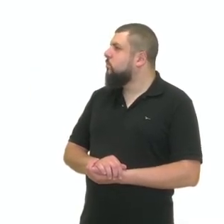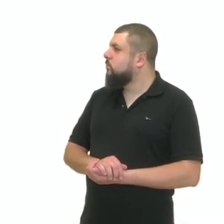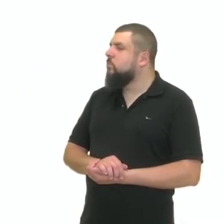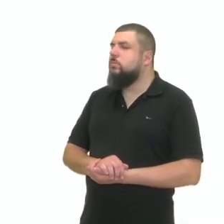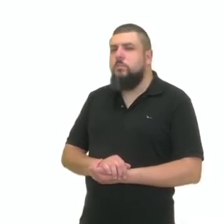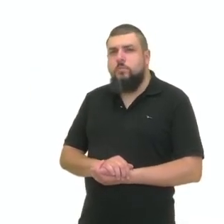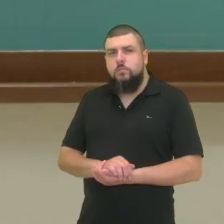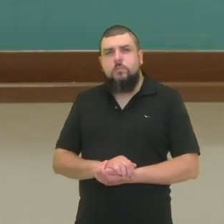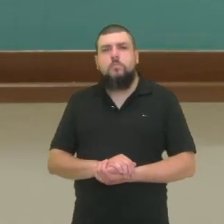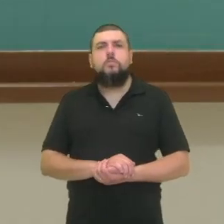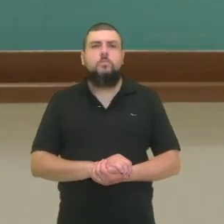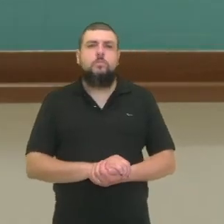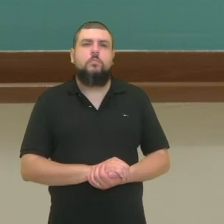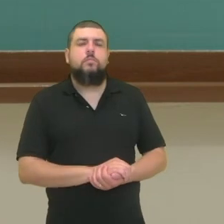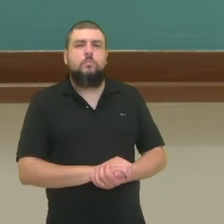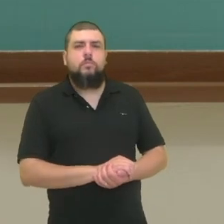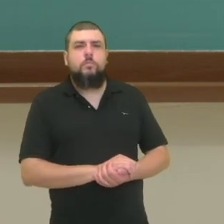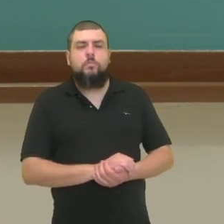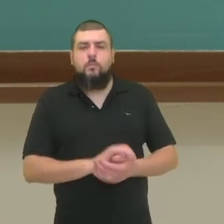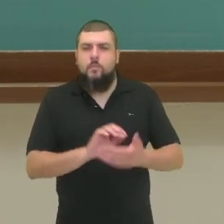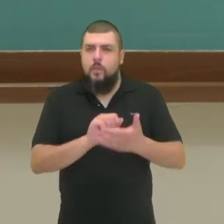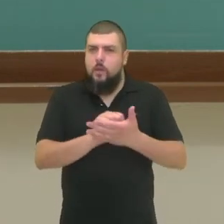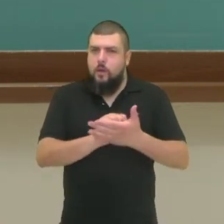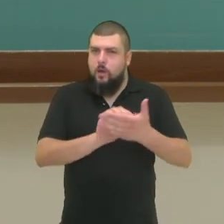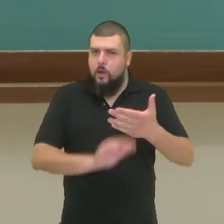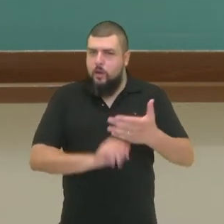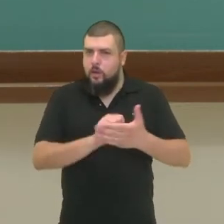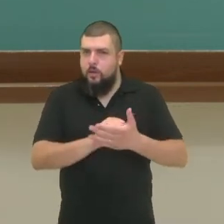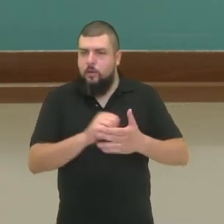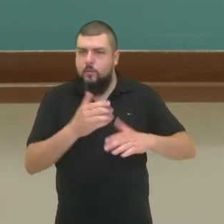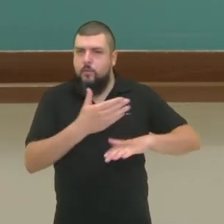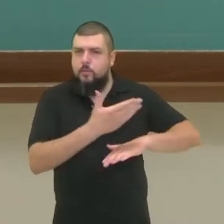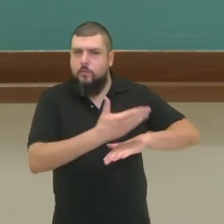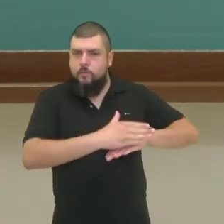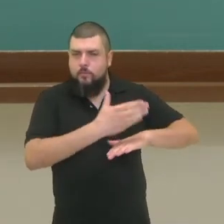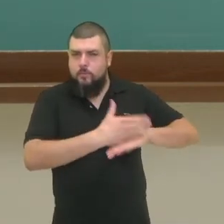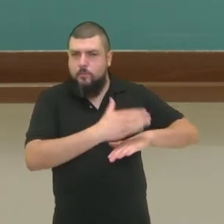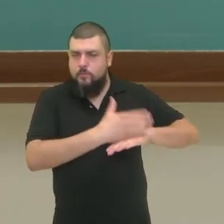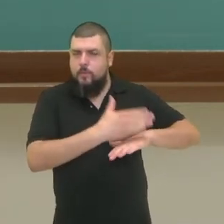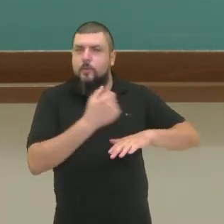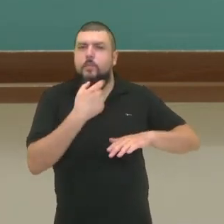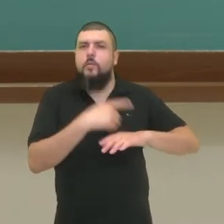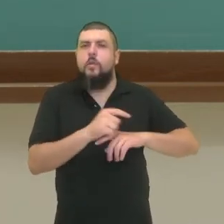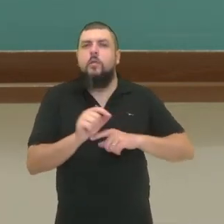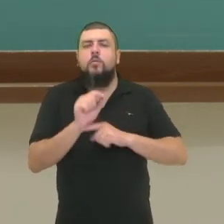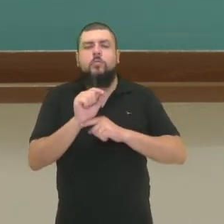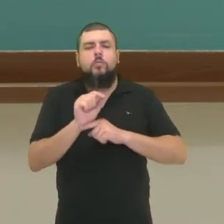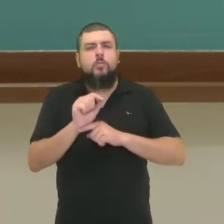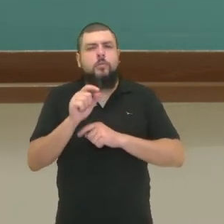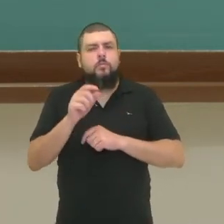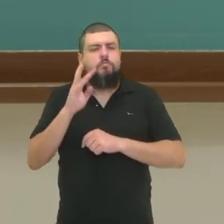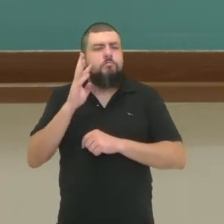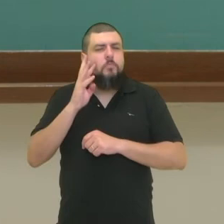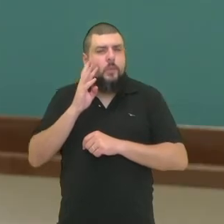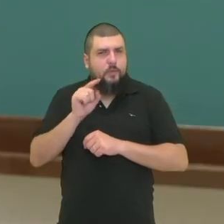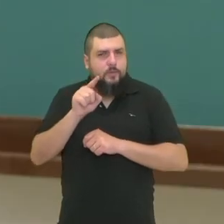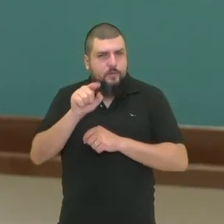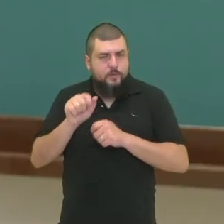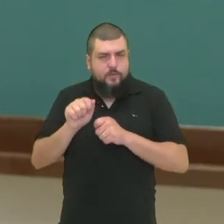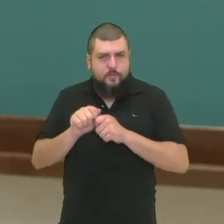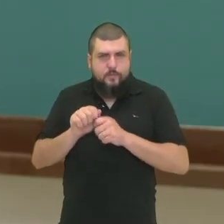global. A atividade de mão na massa agora pressupõe uma coisa bem interessante para você fazer. Olha só.